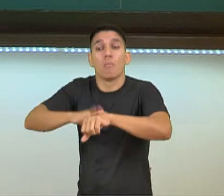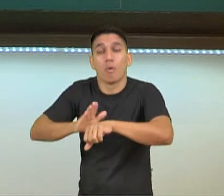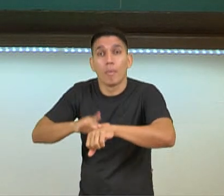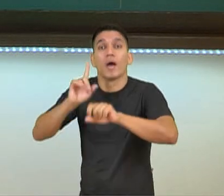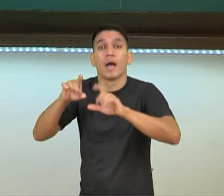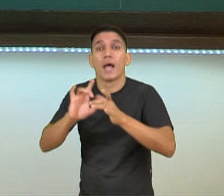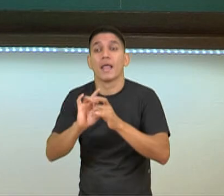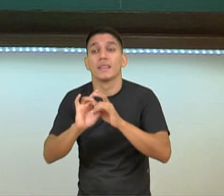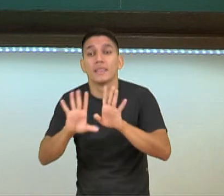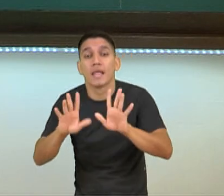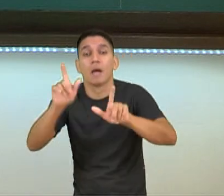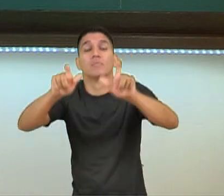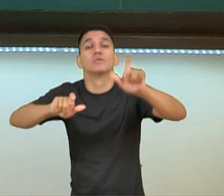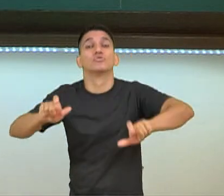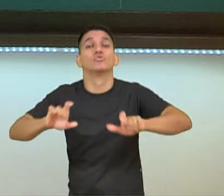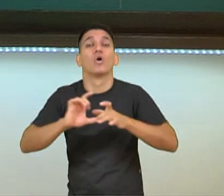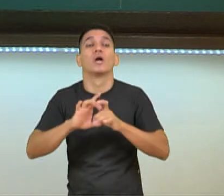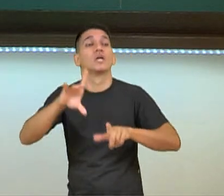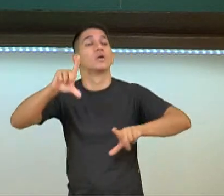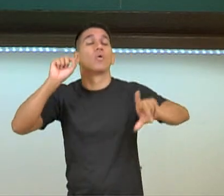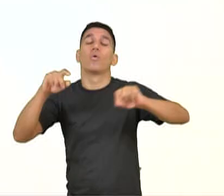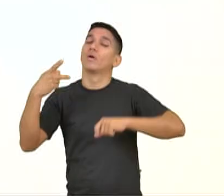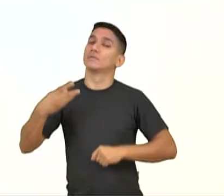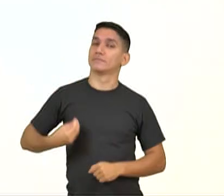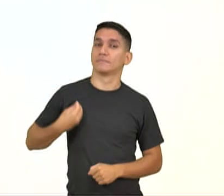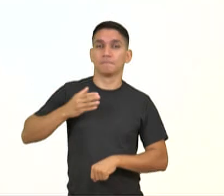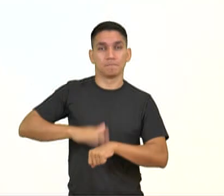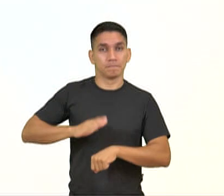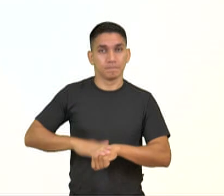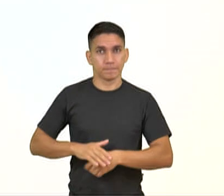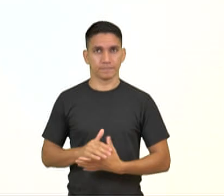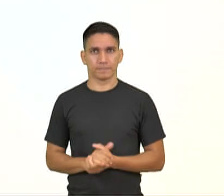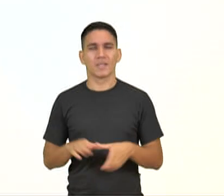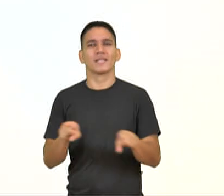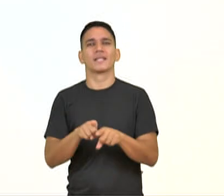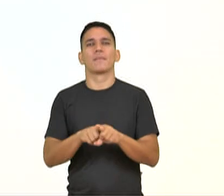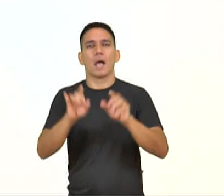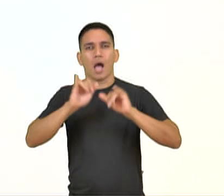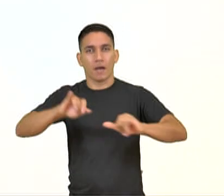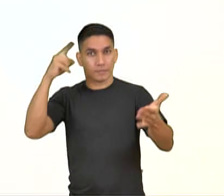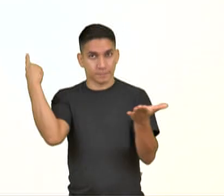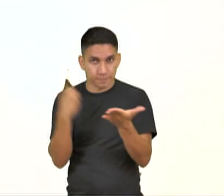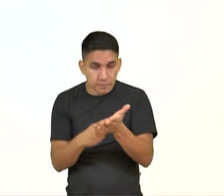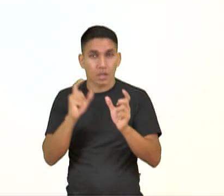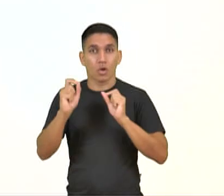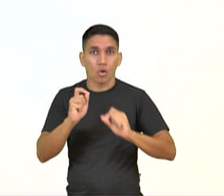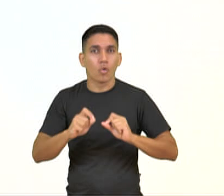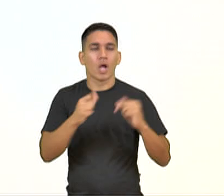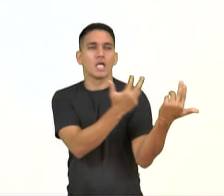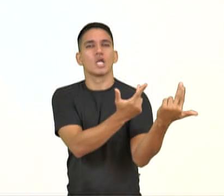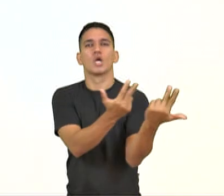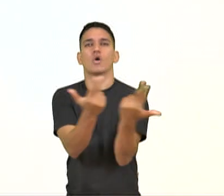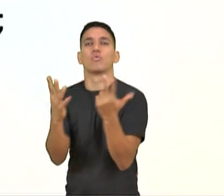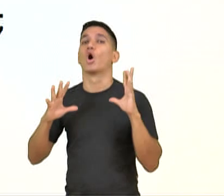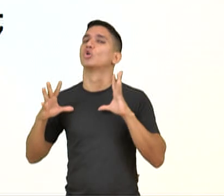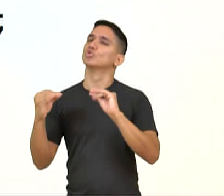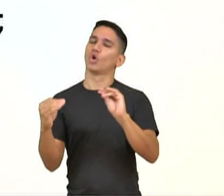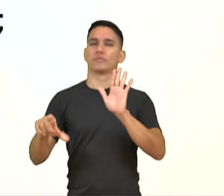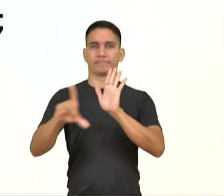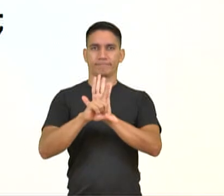os indivíduos de escolha. Também ele vai afirmar, né, a igualdade de todos perante a